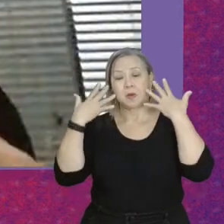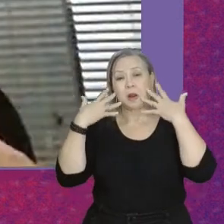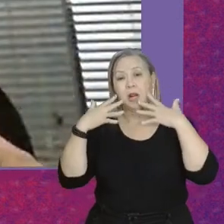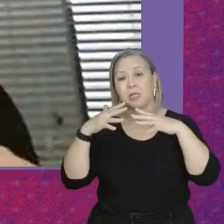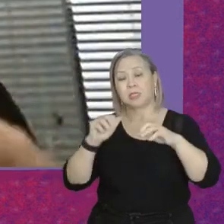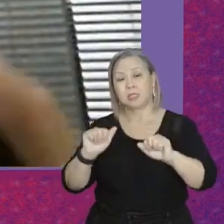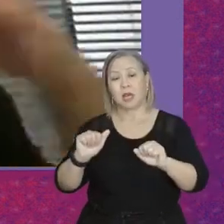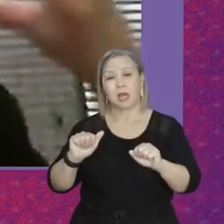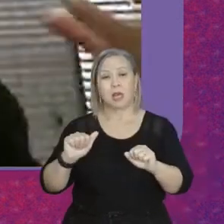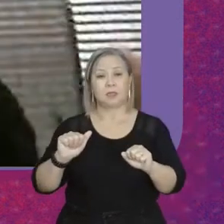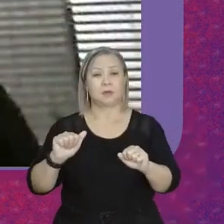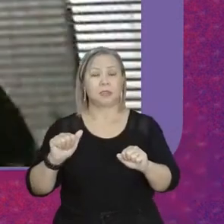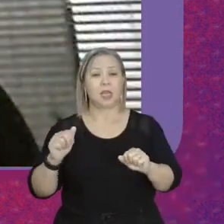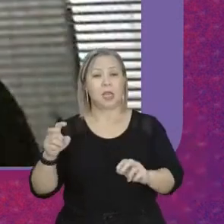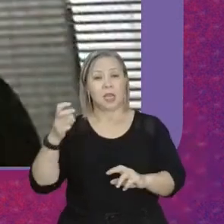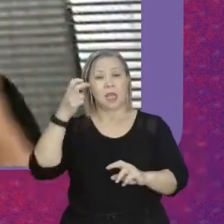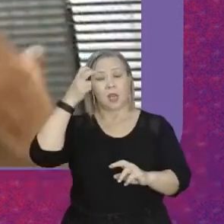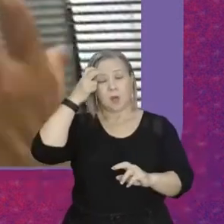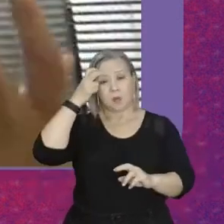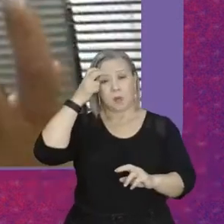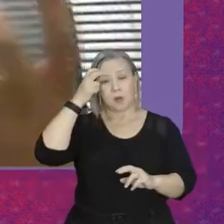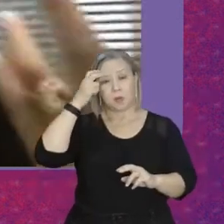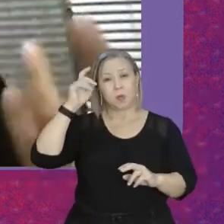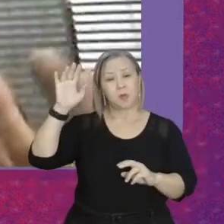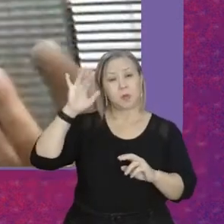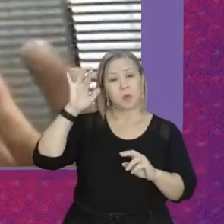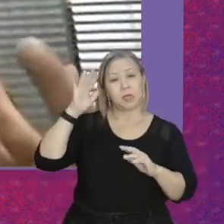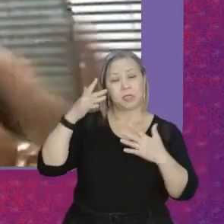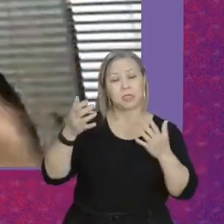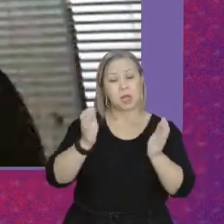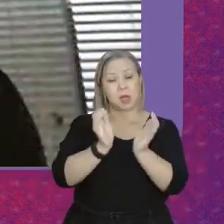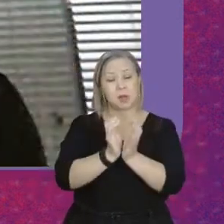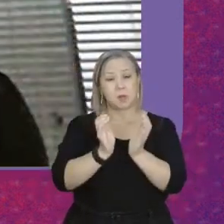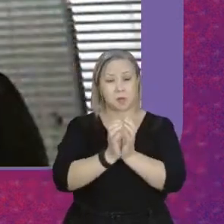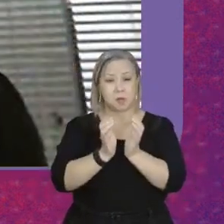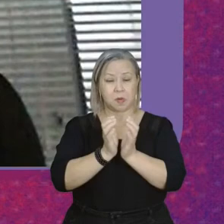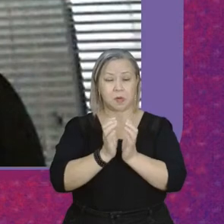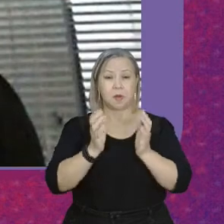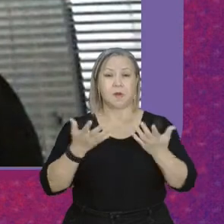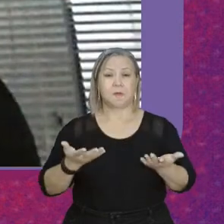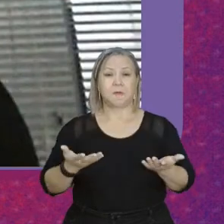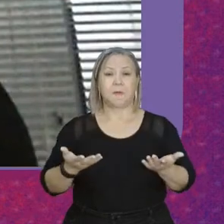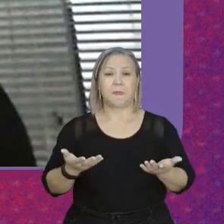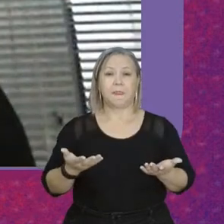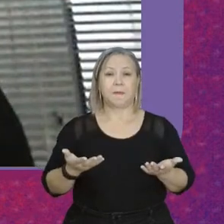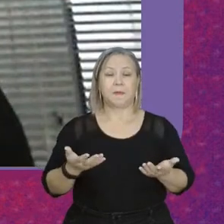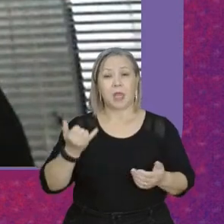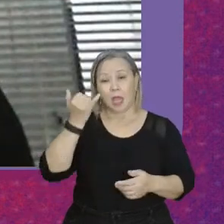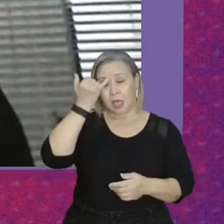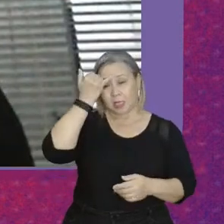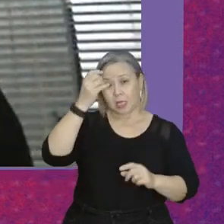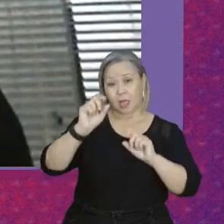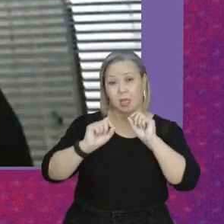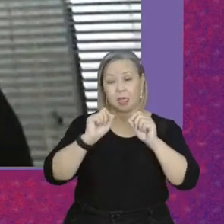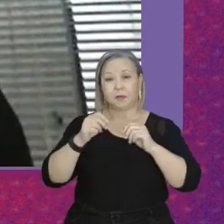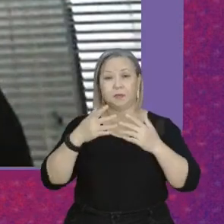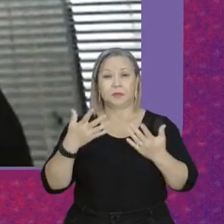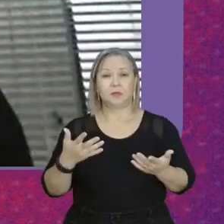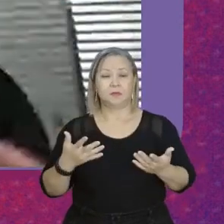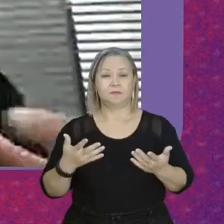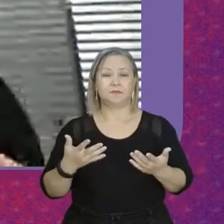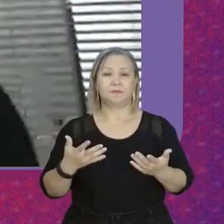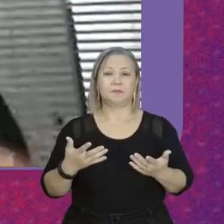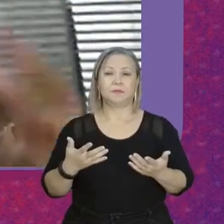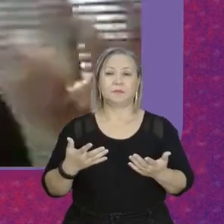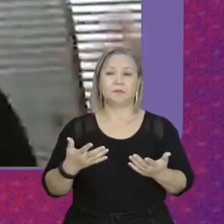naturalizado, é como na cultura, né, no imaginário coletivo, é a ideia de que a mulher naturalmente